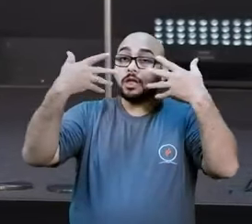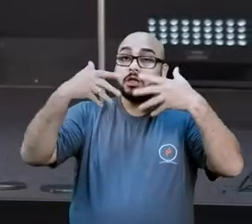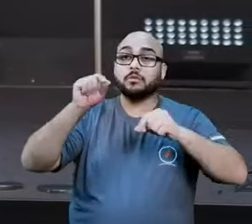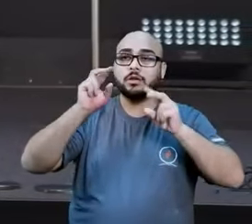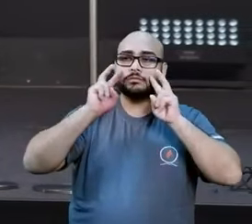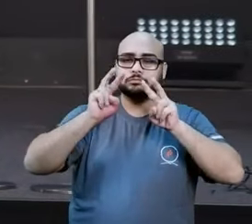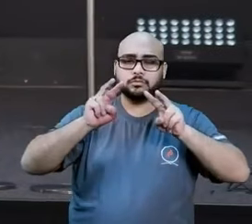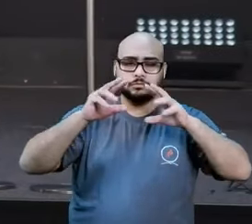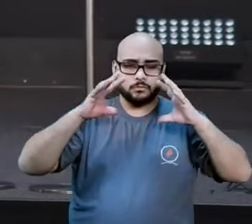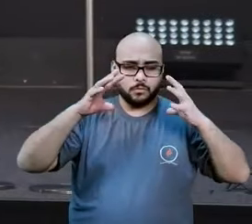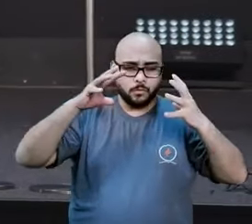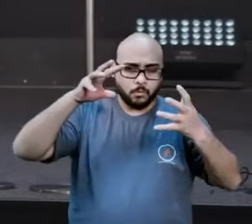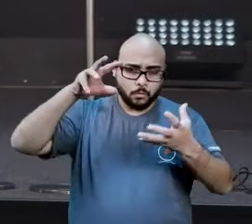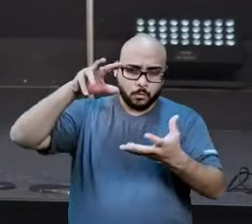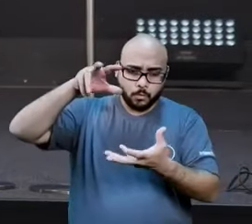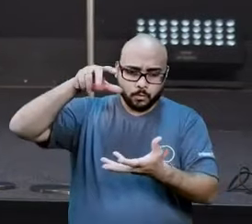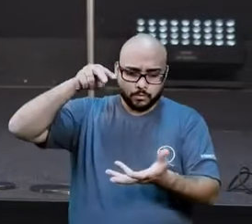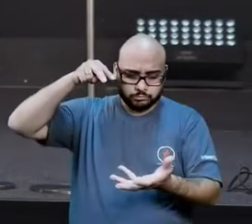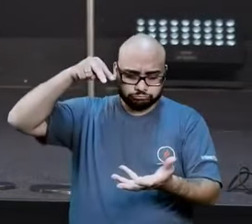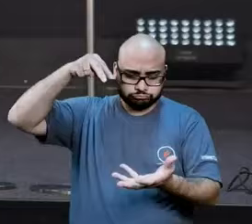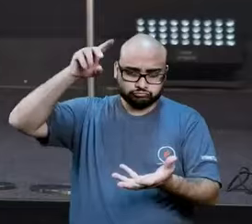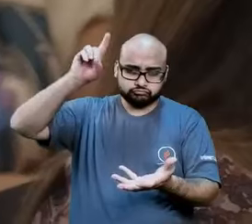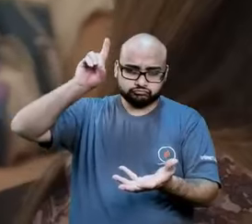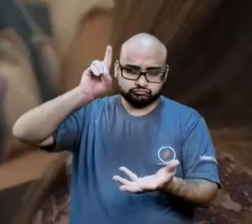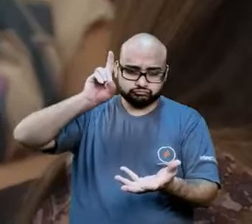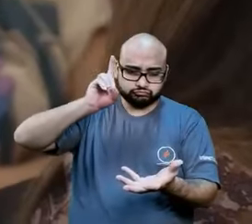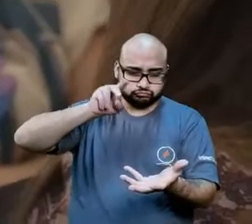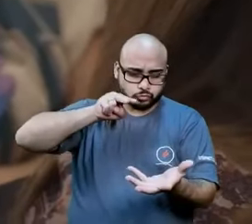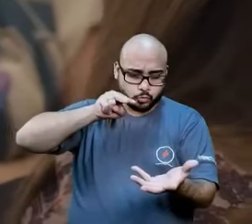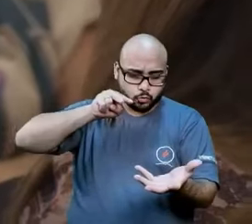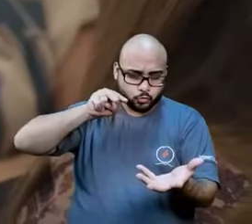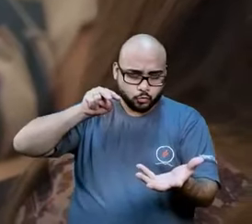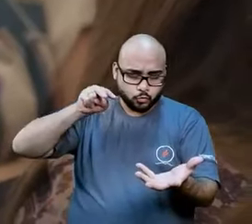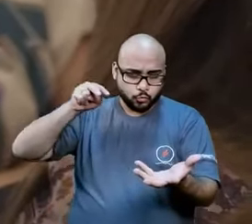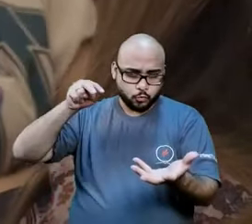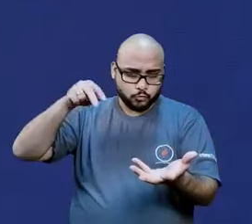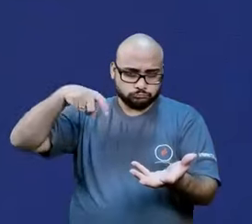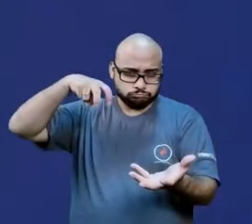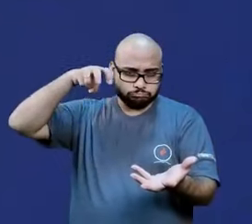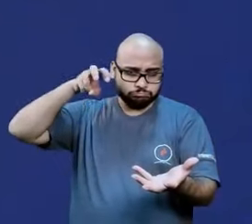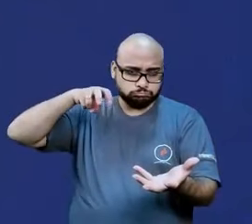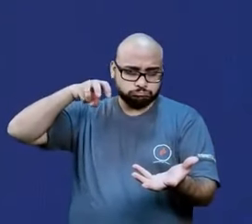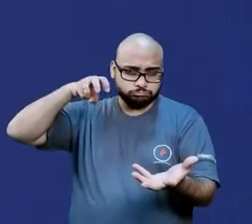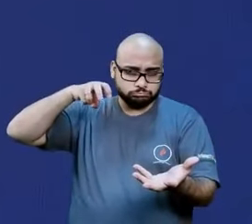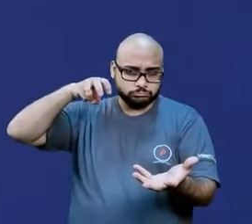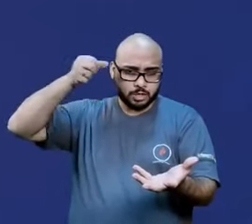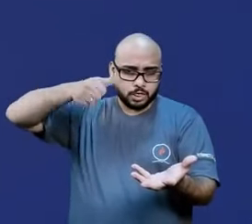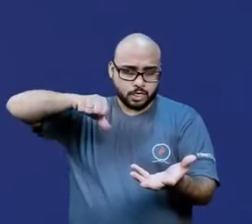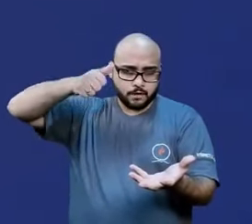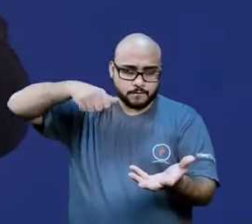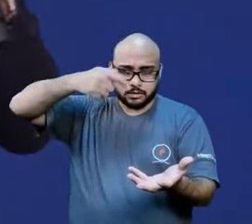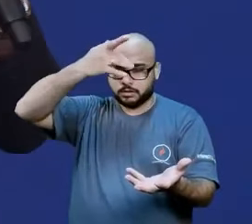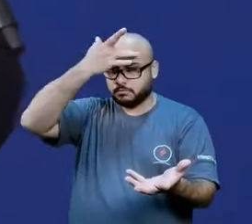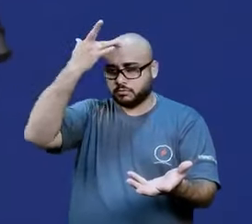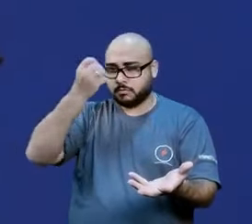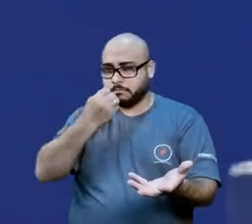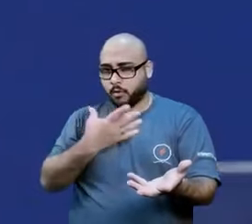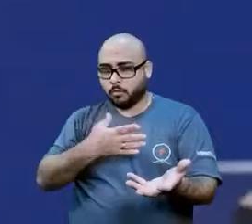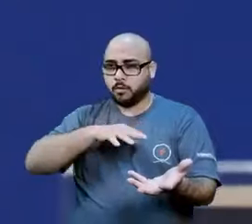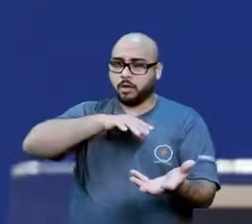sobre toda a terra contemplando maus e bons Deus está em todo lugar por isso que ele não